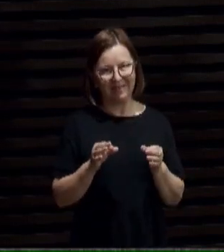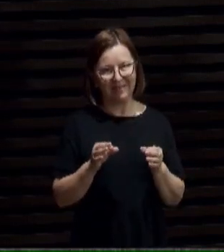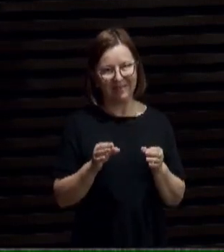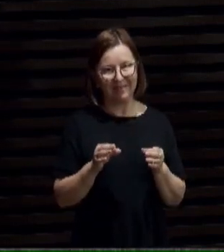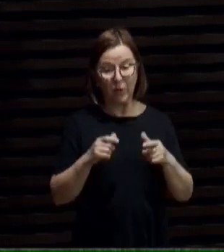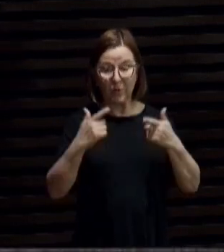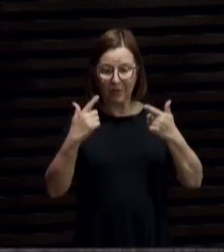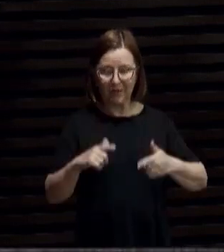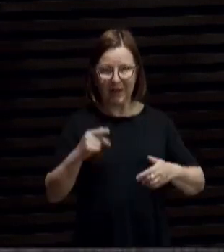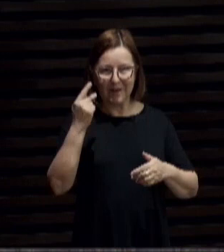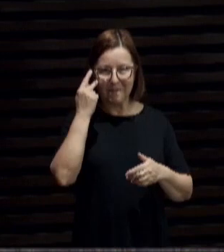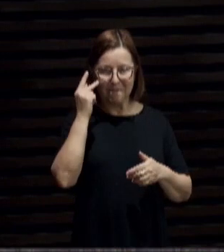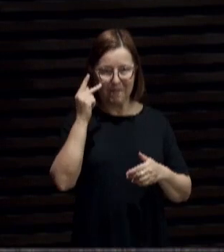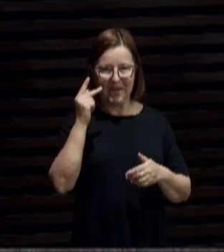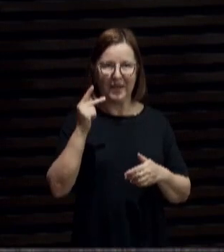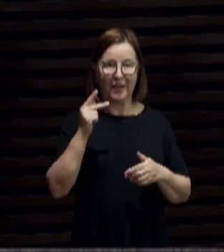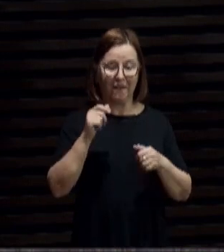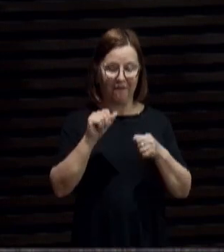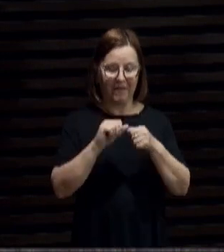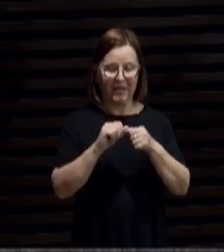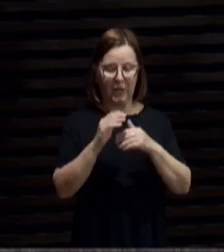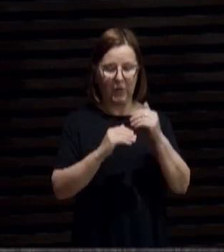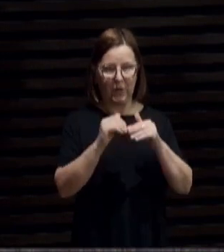poder trabalhar com Pedro depois.